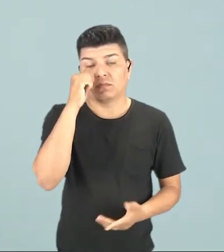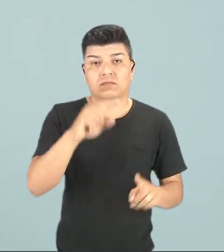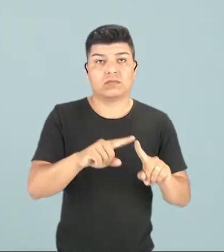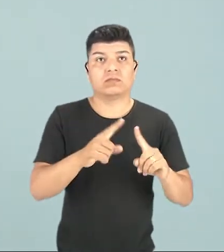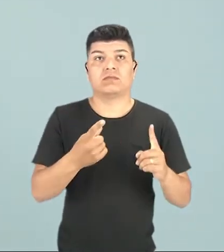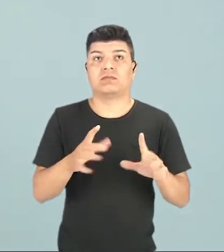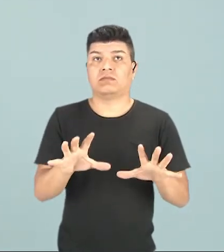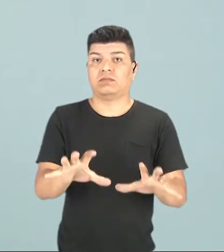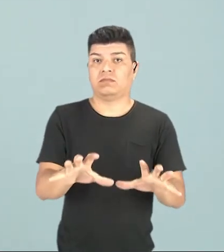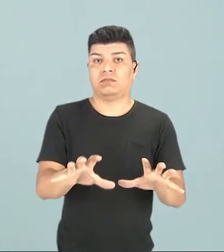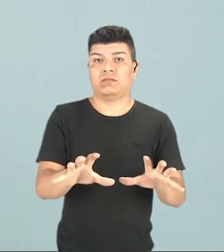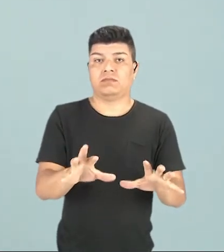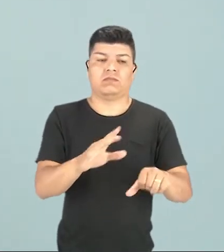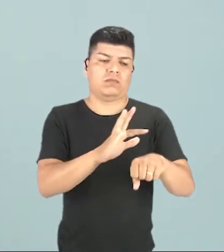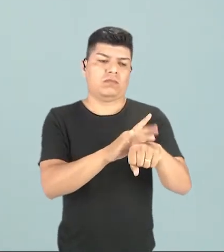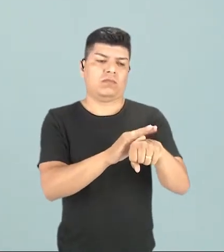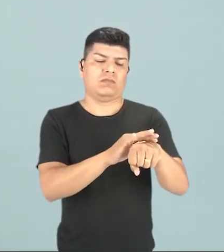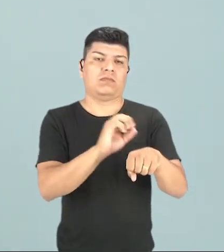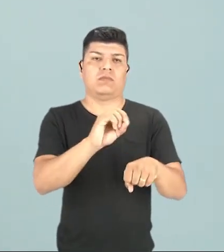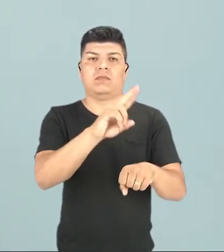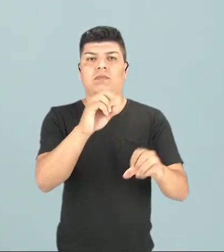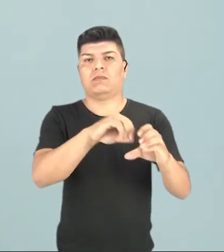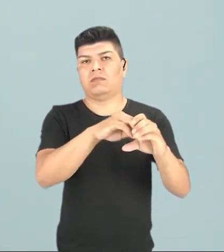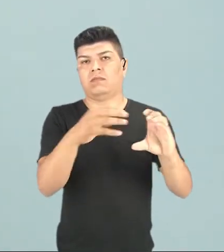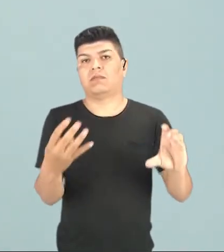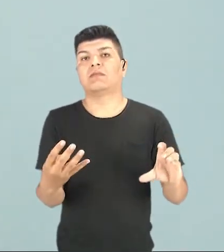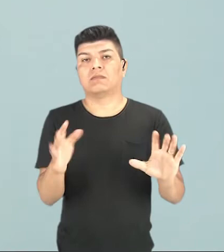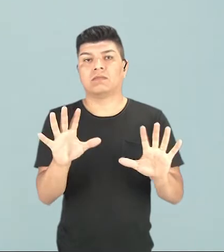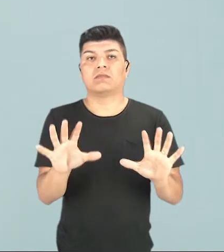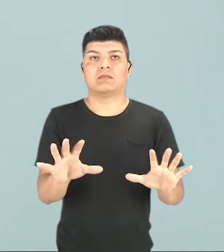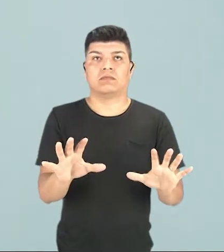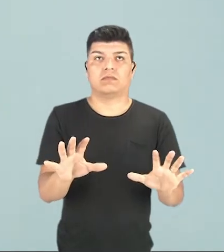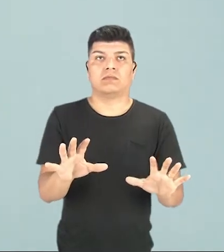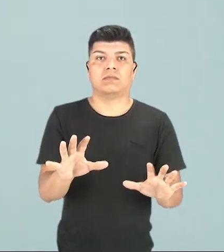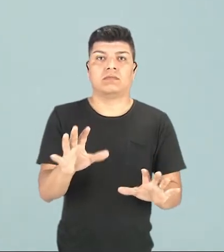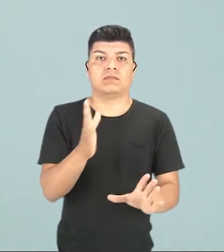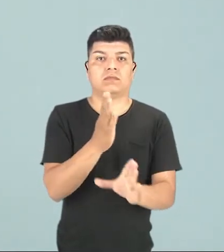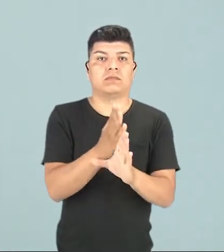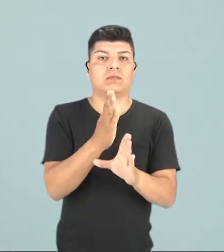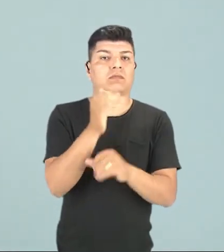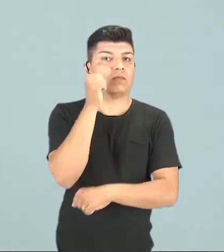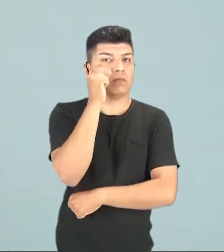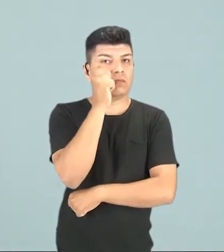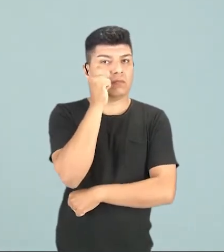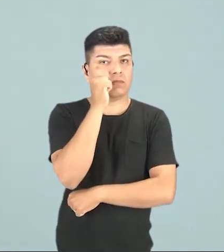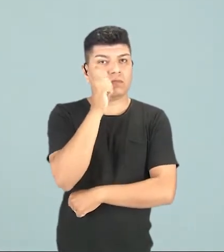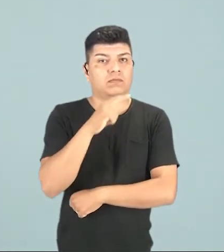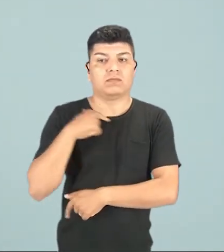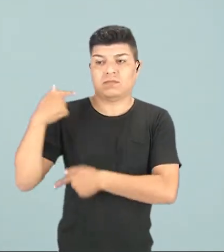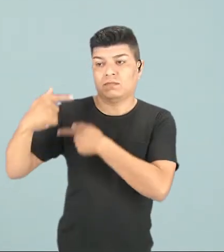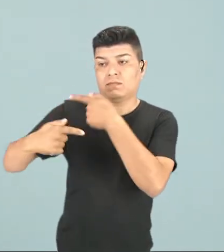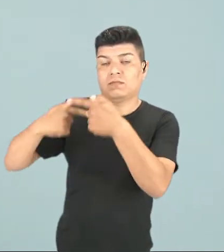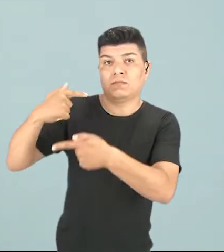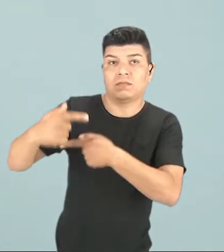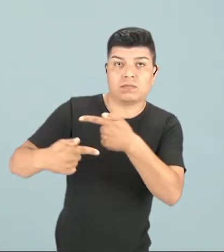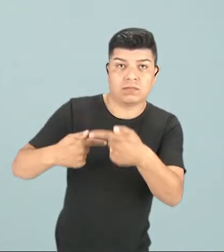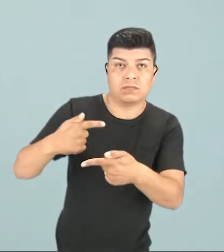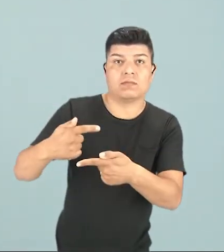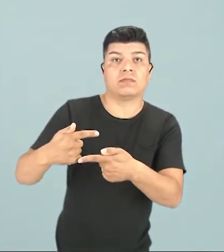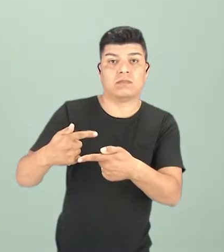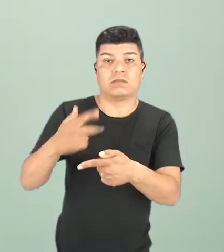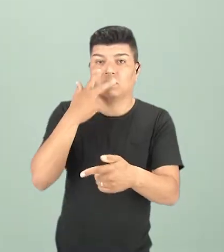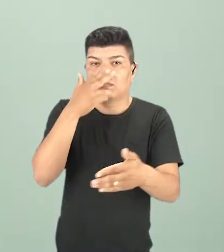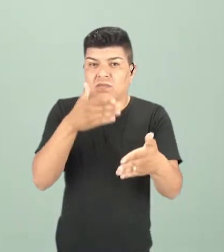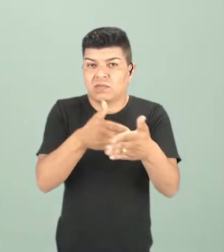é dada, né? É uma doença, uma característica dada pela mulher. Nós vamos ter uma herança